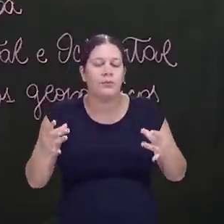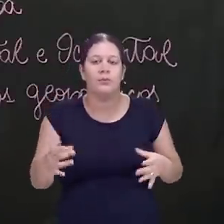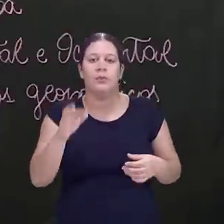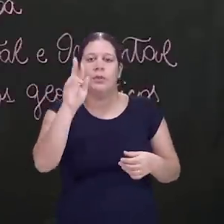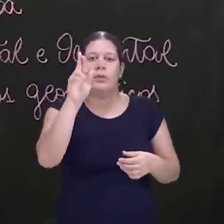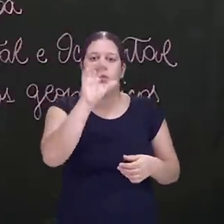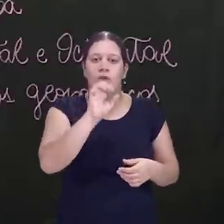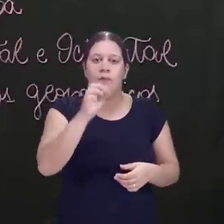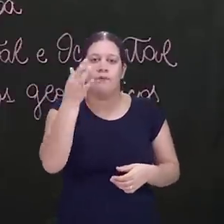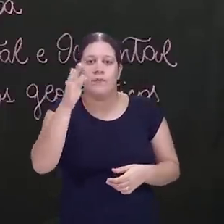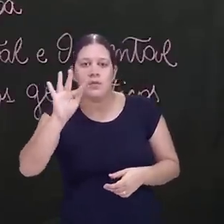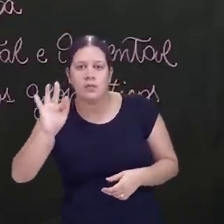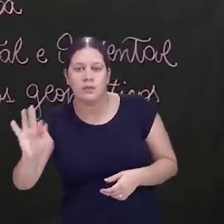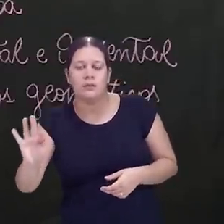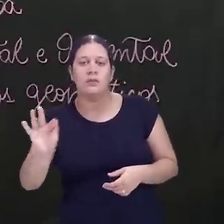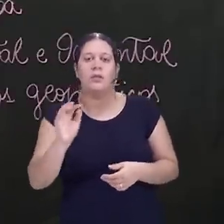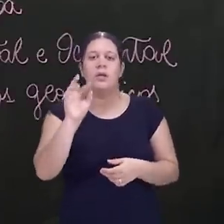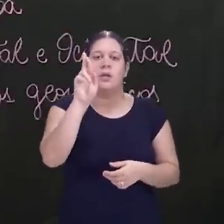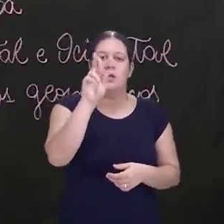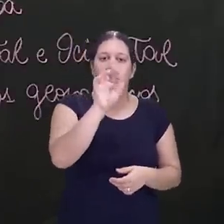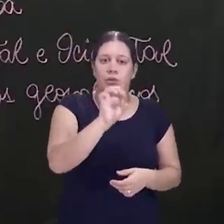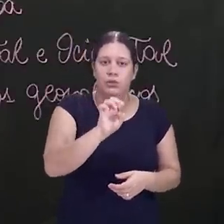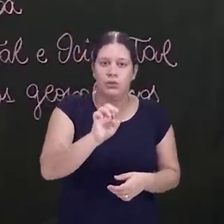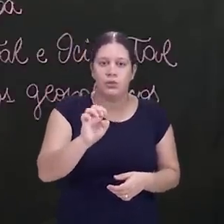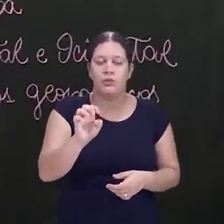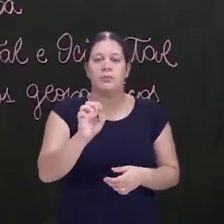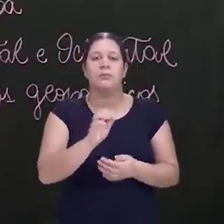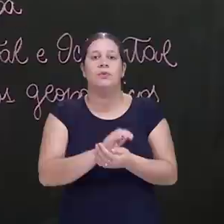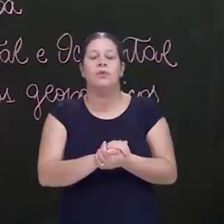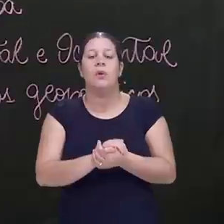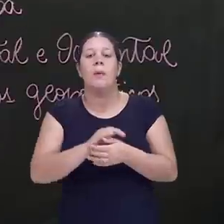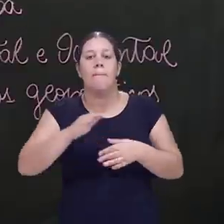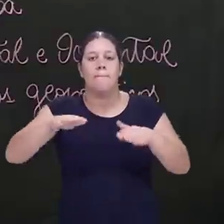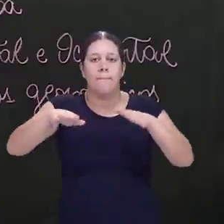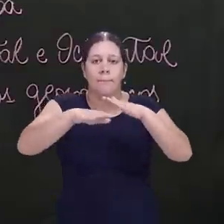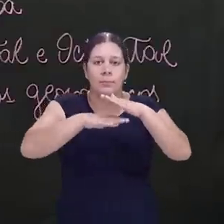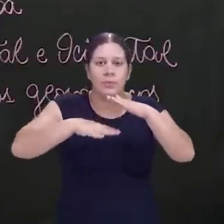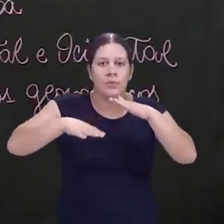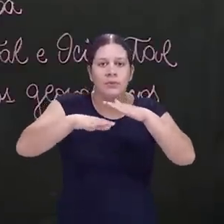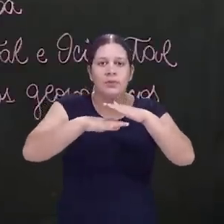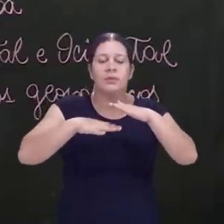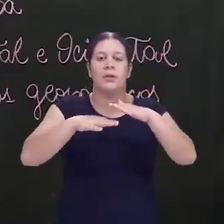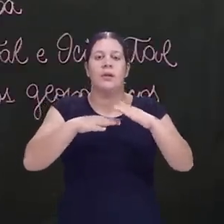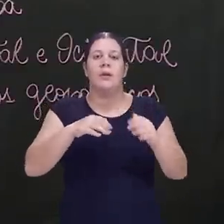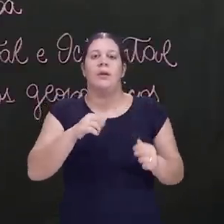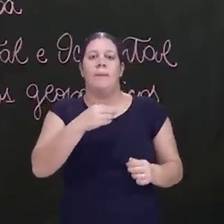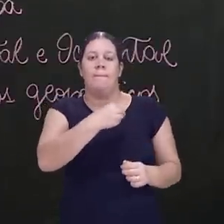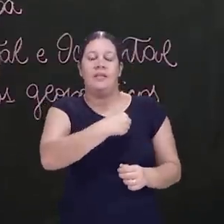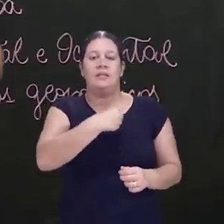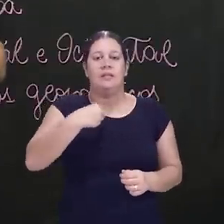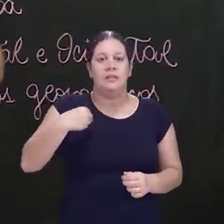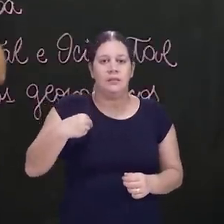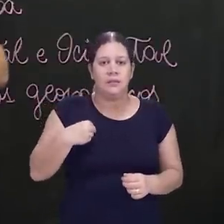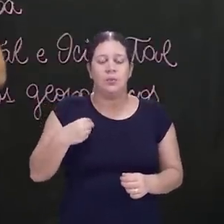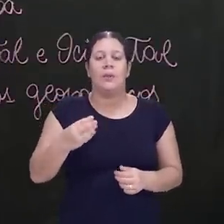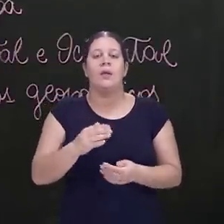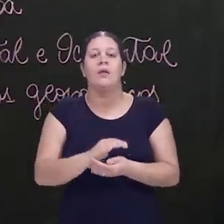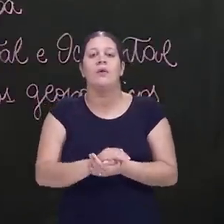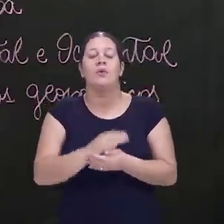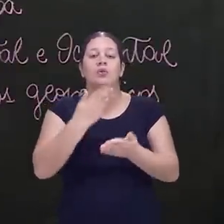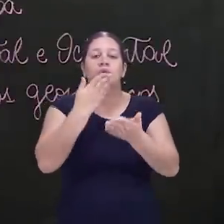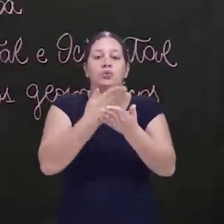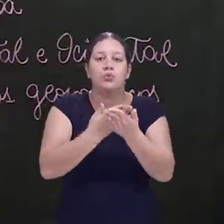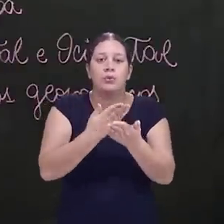da região da França, da região aqui dos Países Baixos, da Península Ibérica. Enfim, dessa